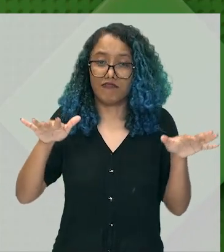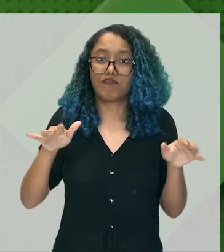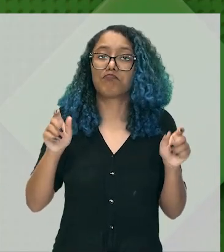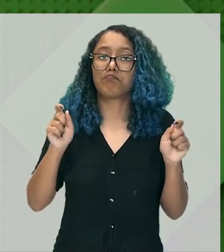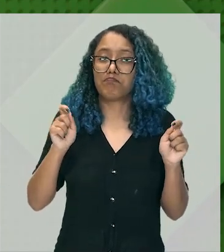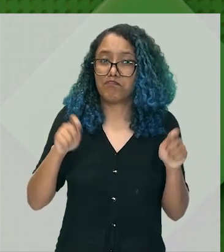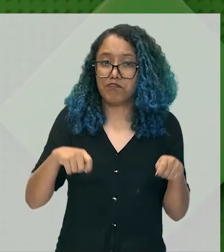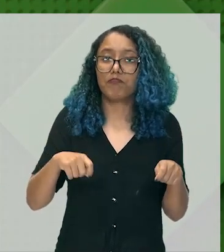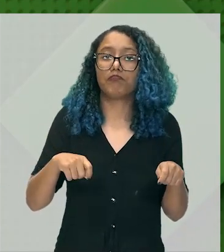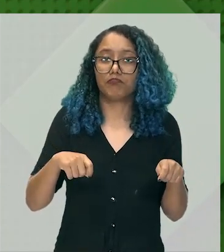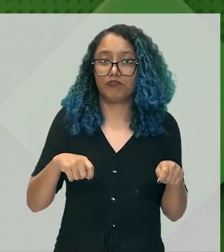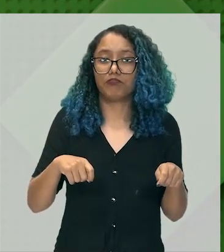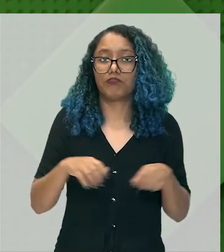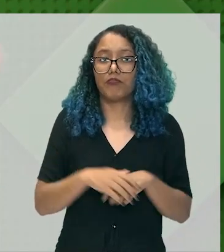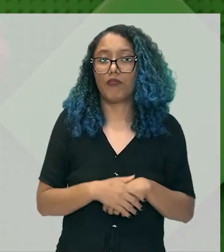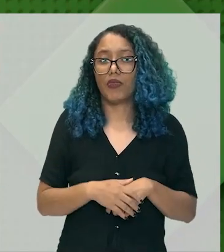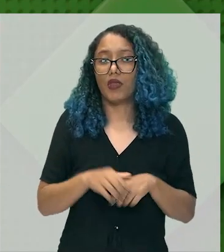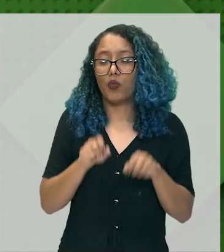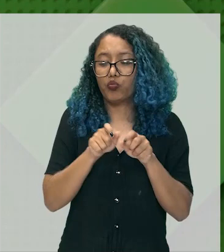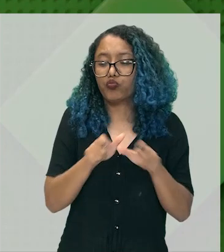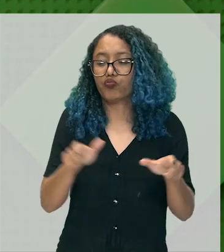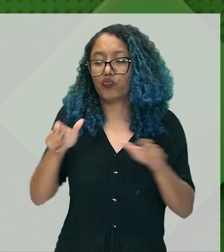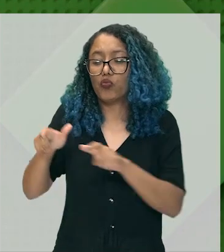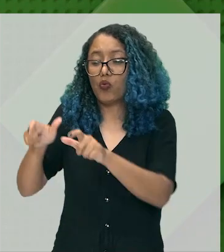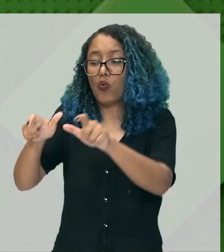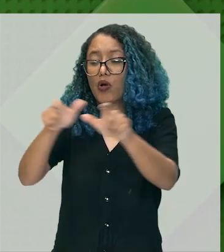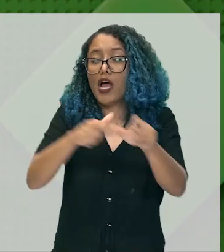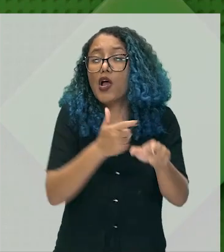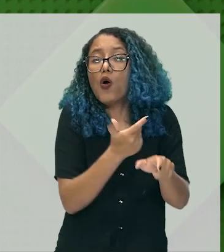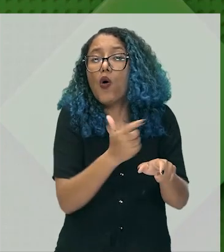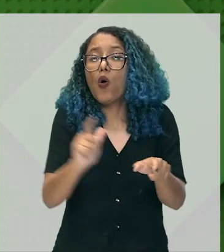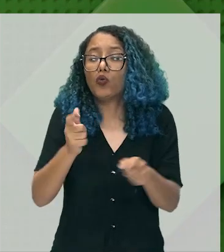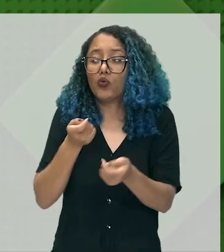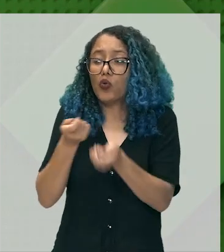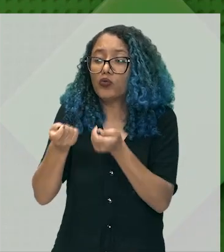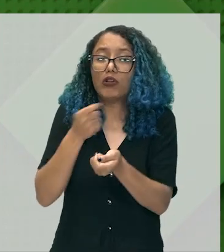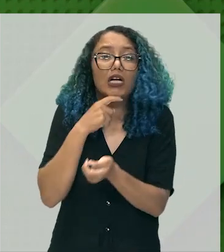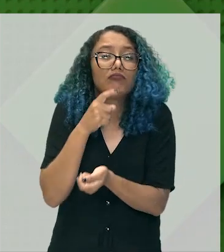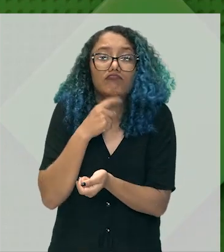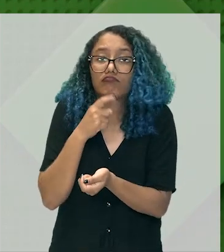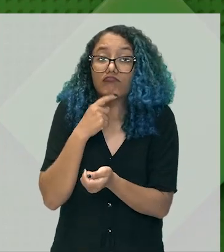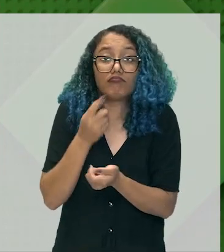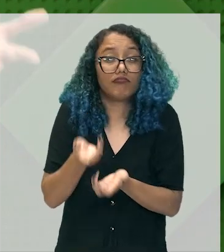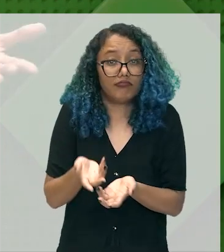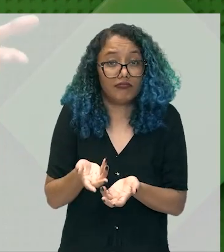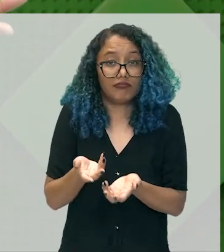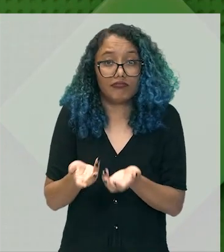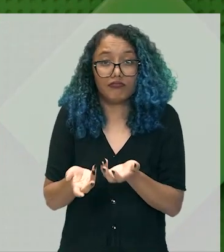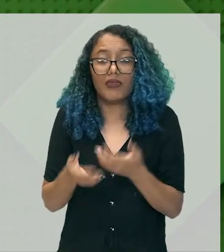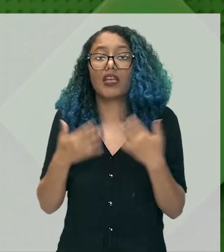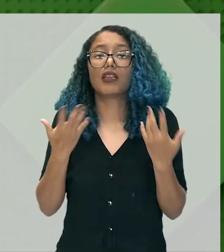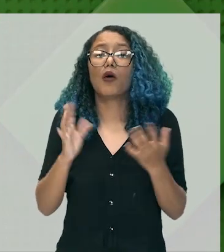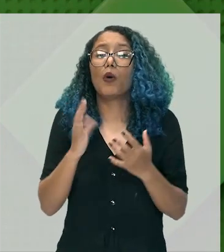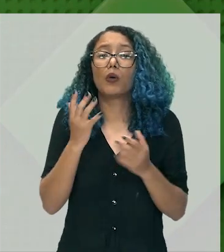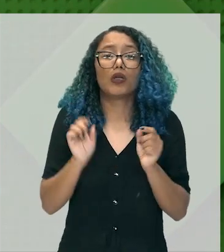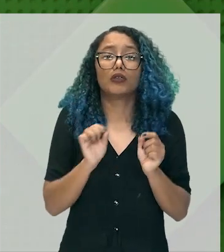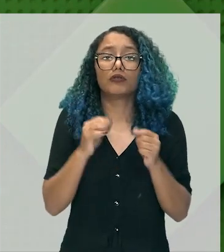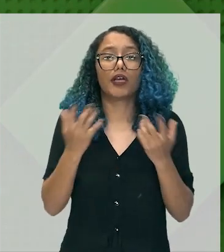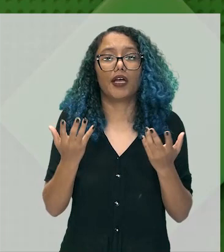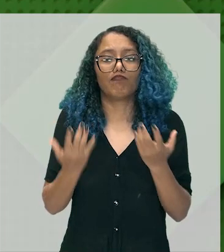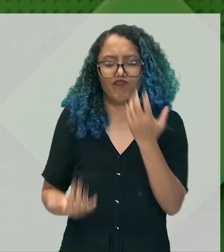que não seja possível controlar o fogo. E aí o que vai